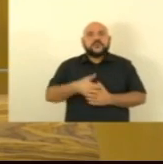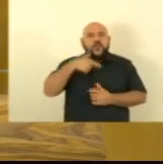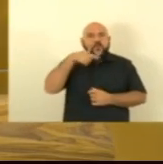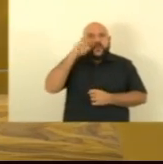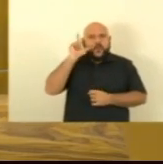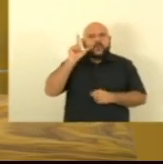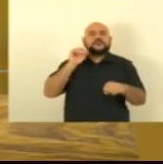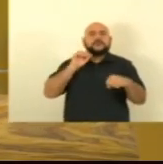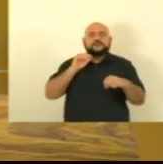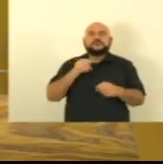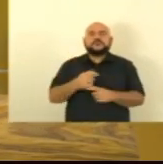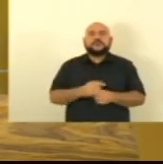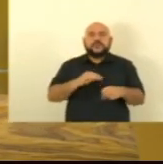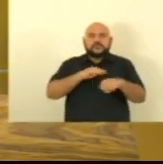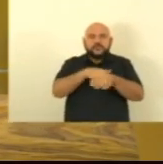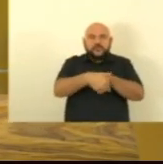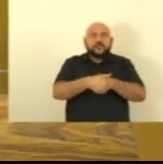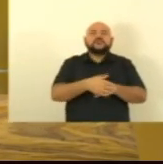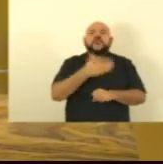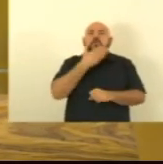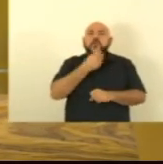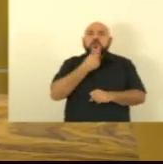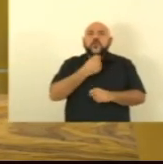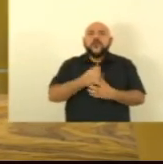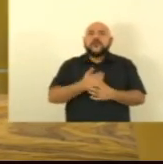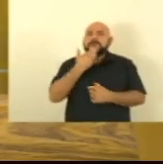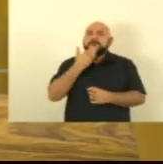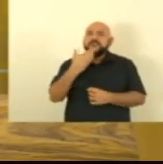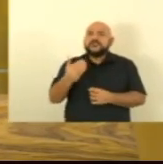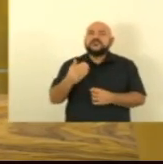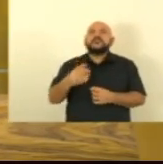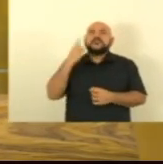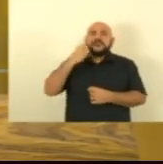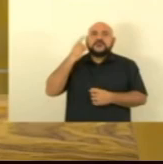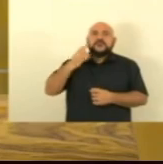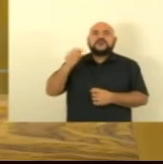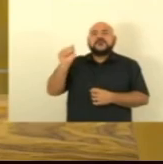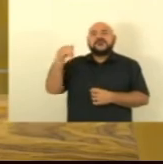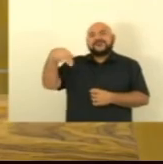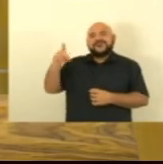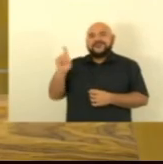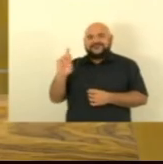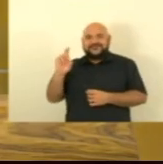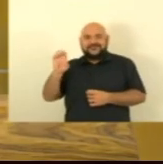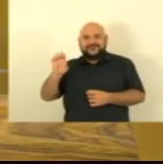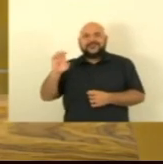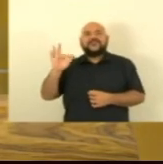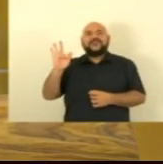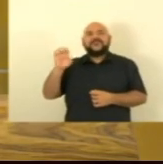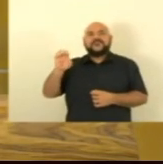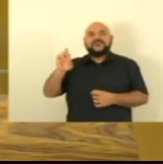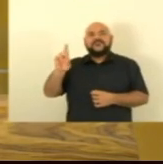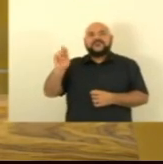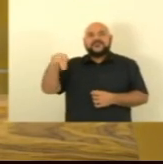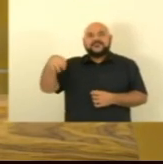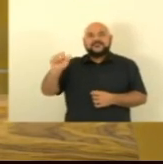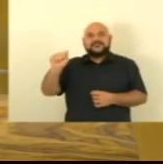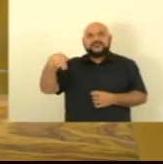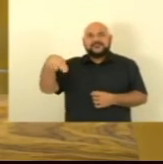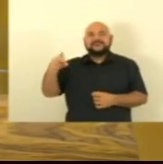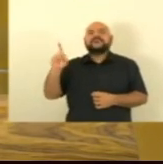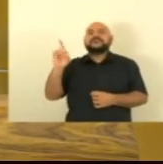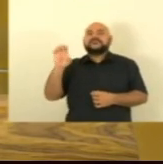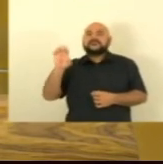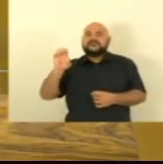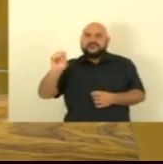o autor do requerimento da CPMI, deputado André Fernandes, do estado do Ceará, já